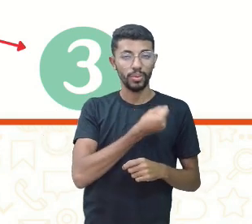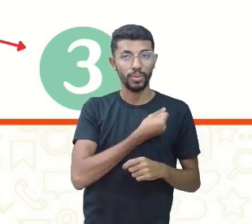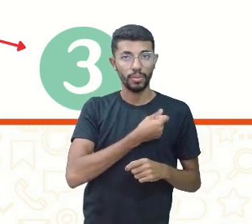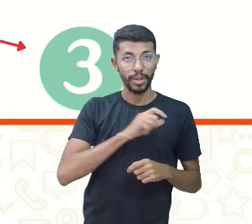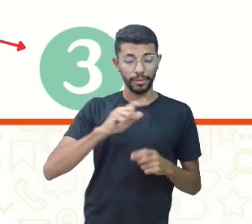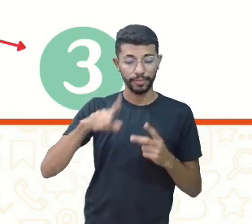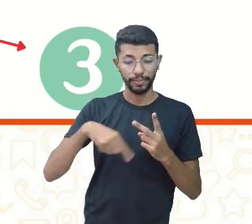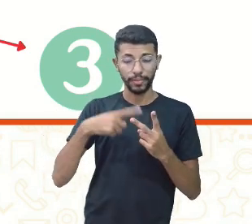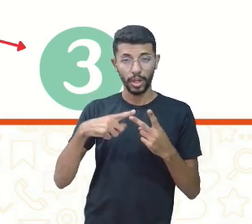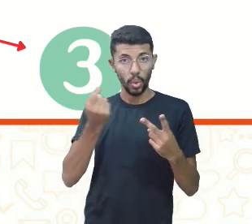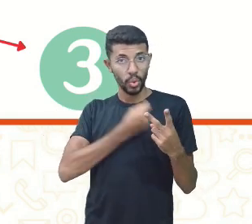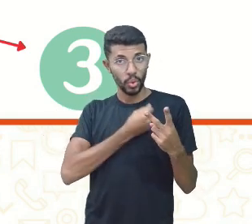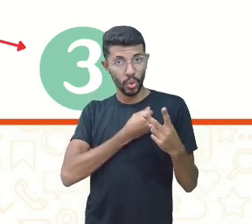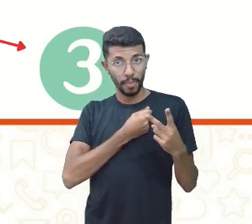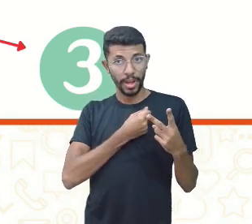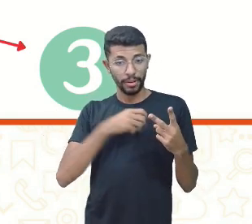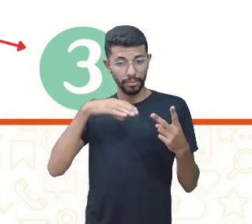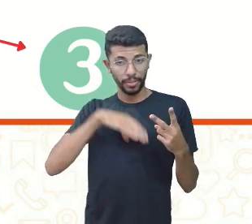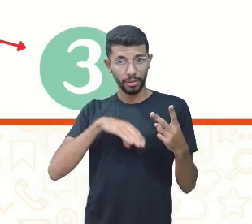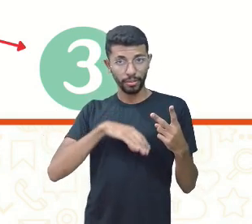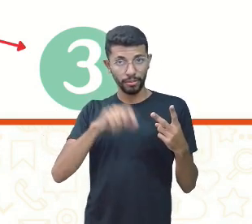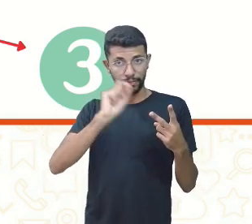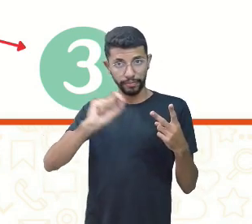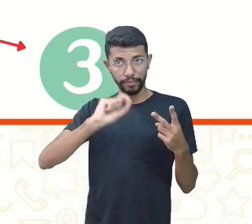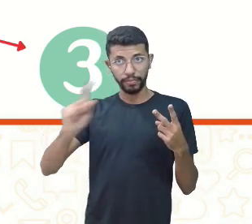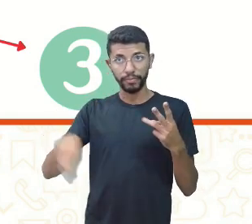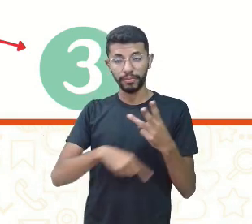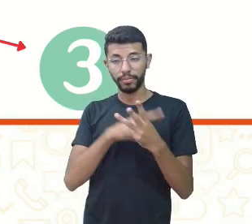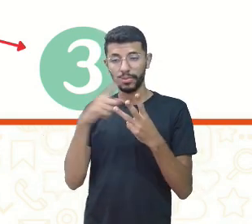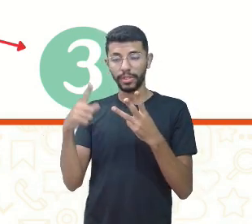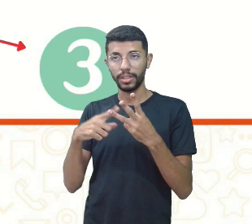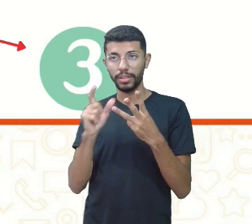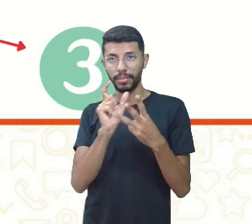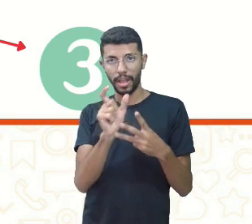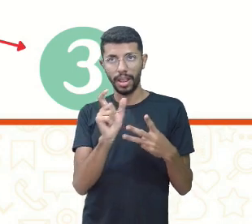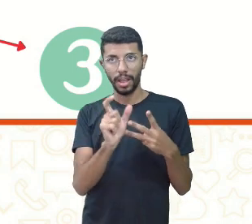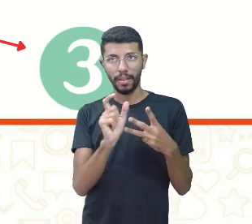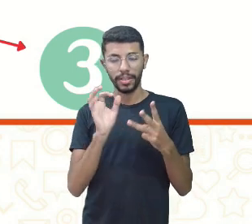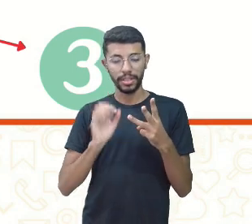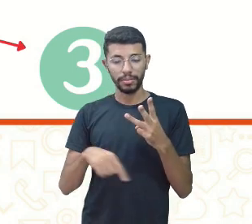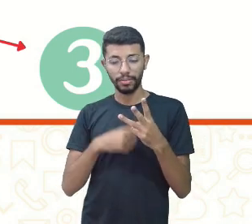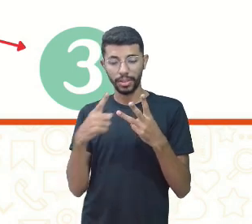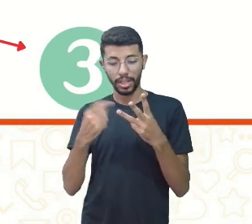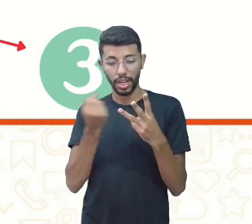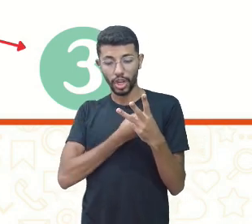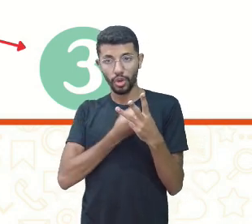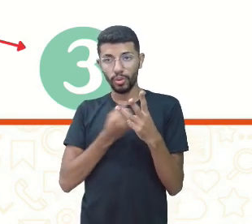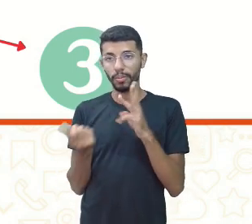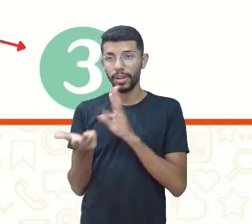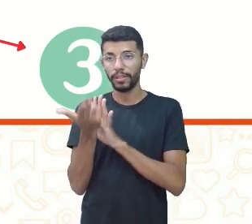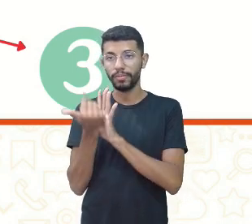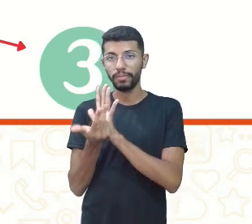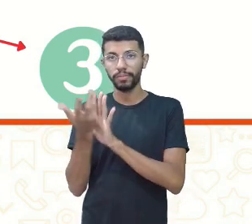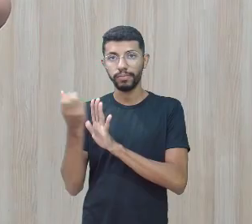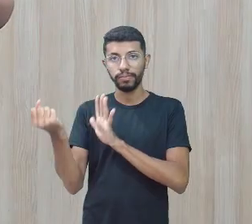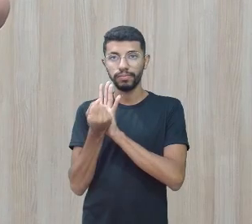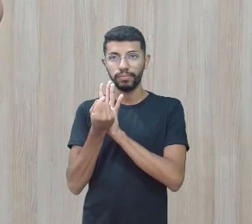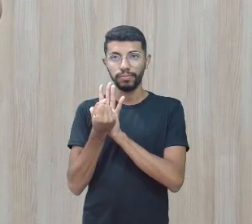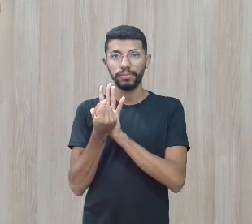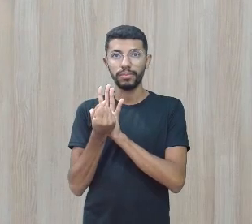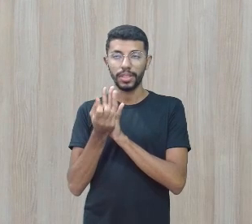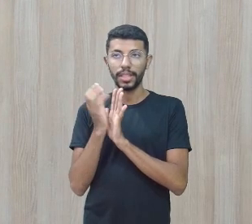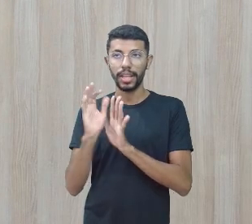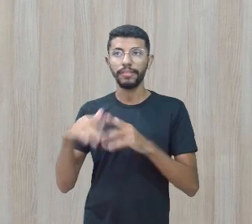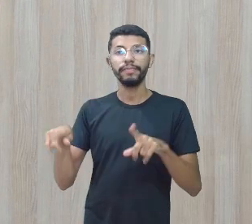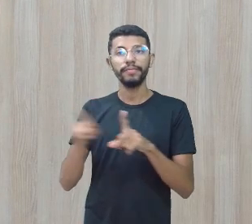português escrito e o número, não é, desenhado, representado simbolicamente, e também para